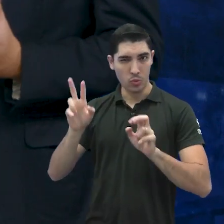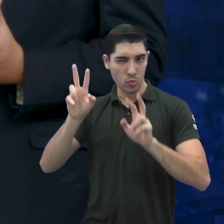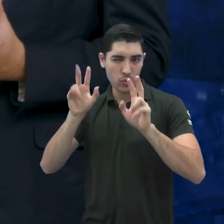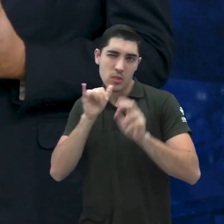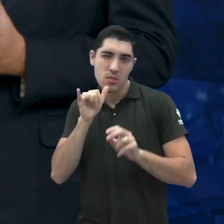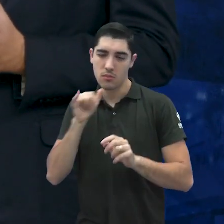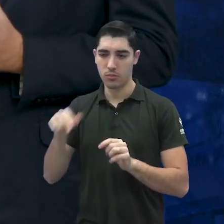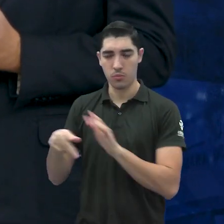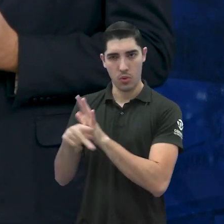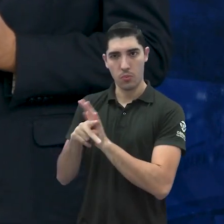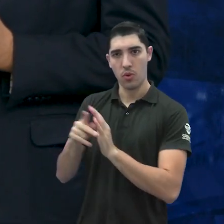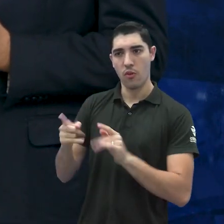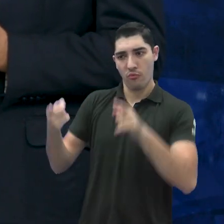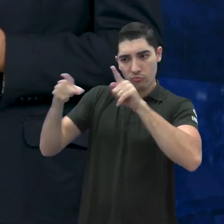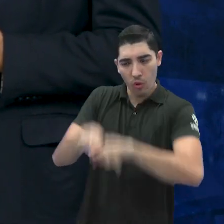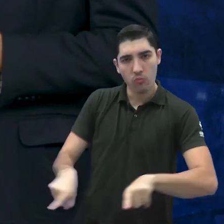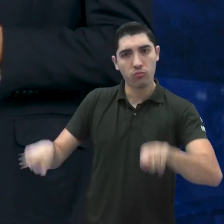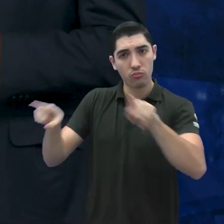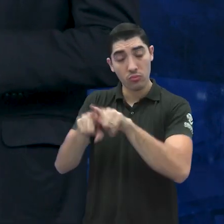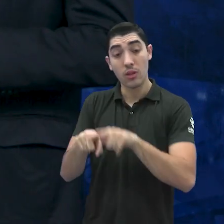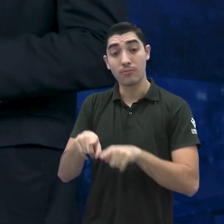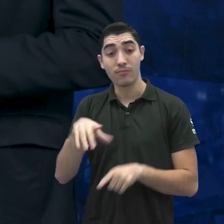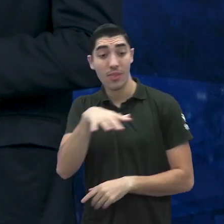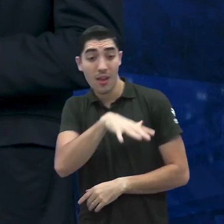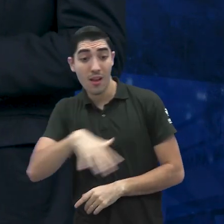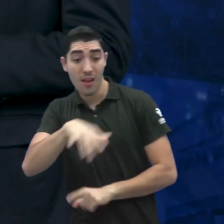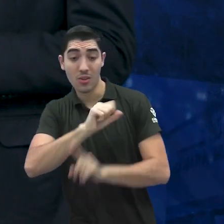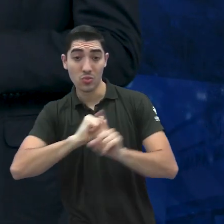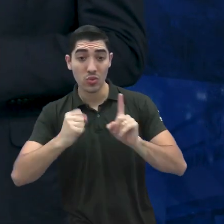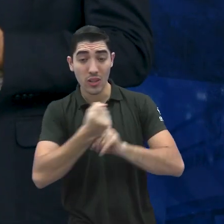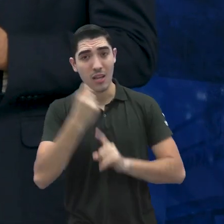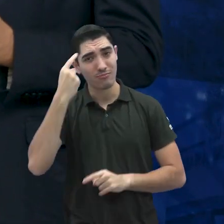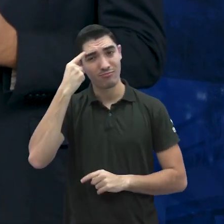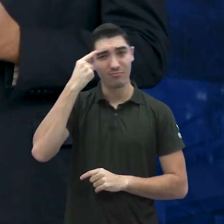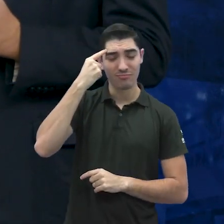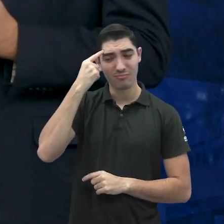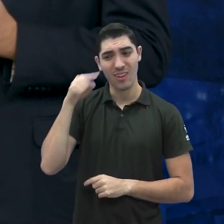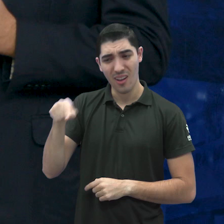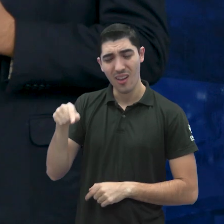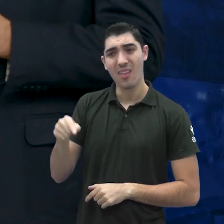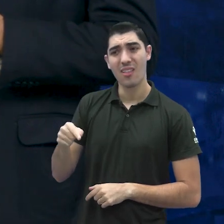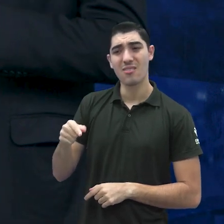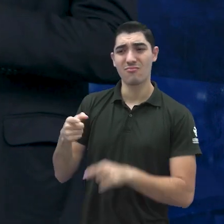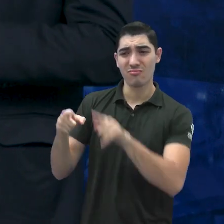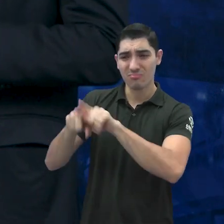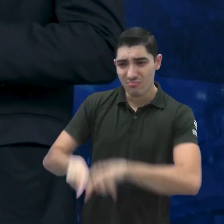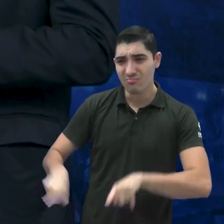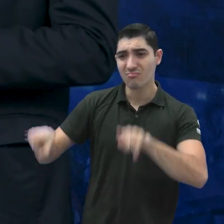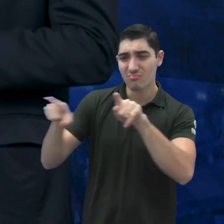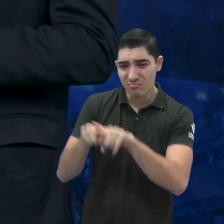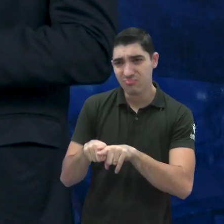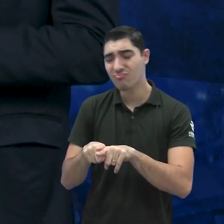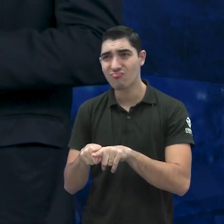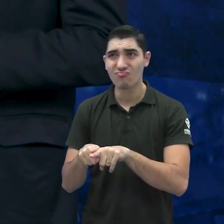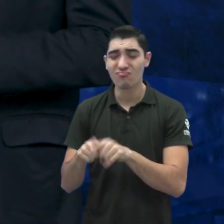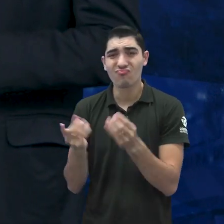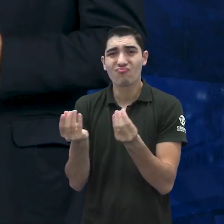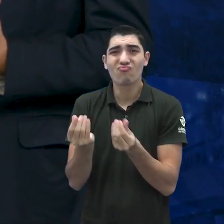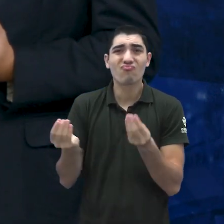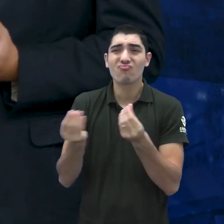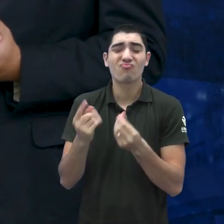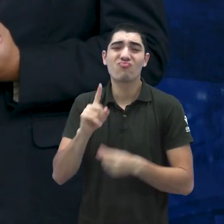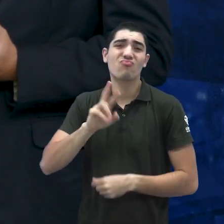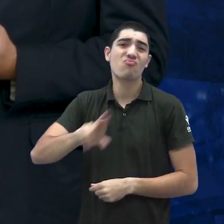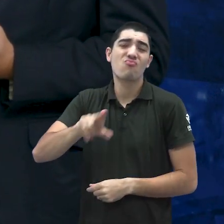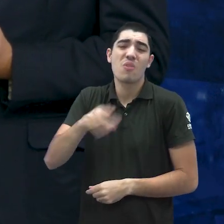a reeleição é um sentimento da sociedade como um todo de que a reeleição não foi e não surgiu um efeito tão bom